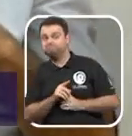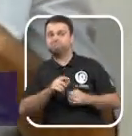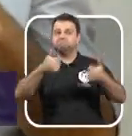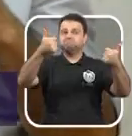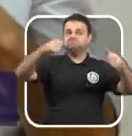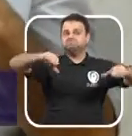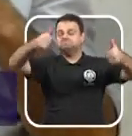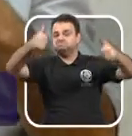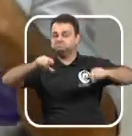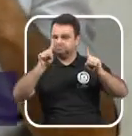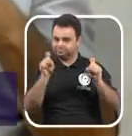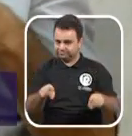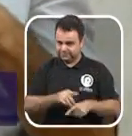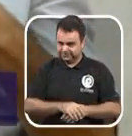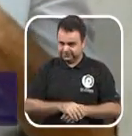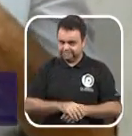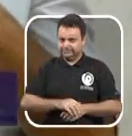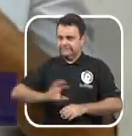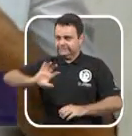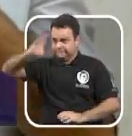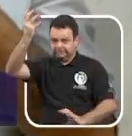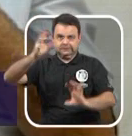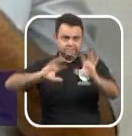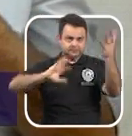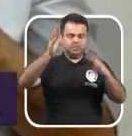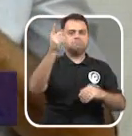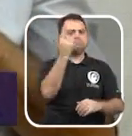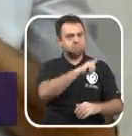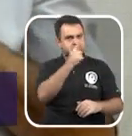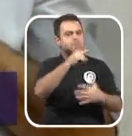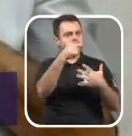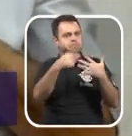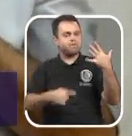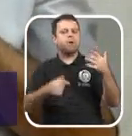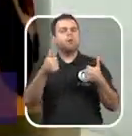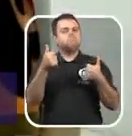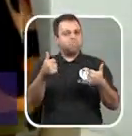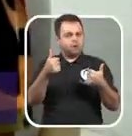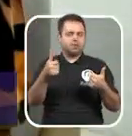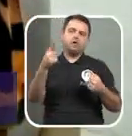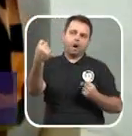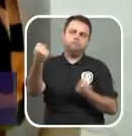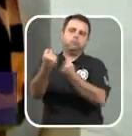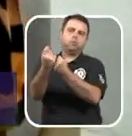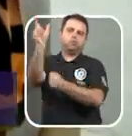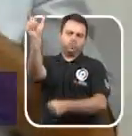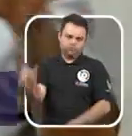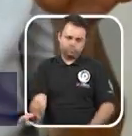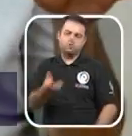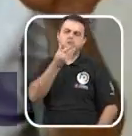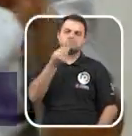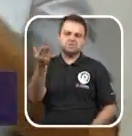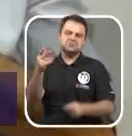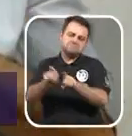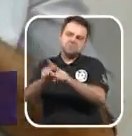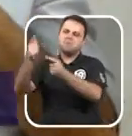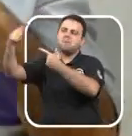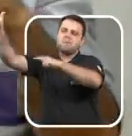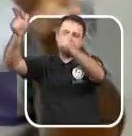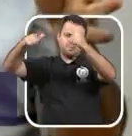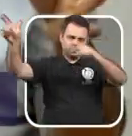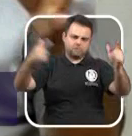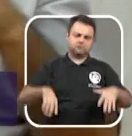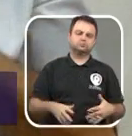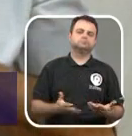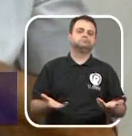coisas continuarem acontecendo positivamente, né, fortalece a candidatura dele e outras candidaturas de